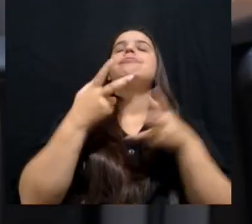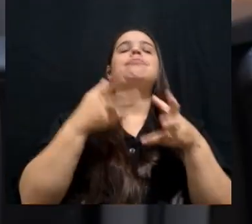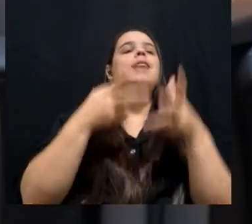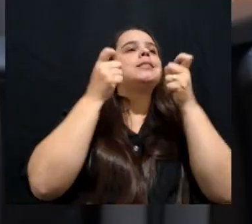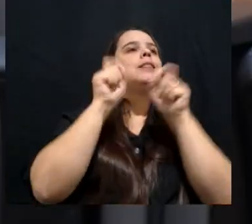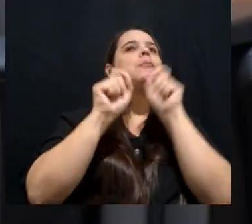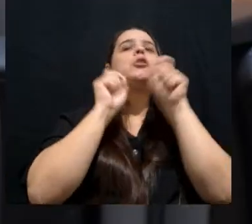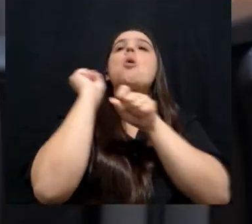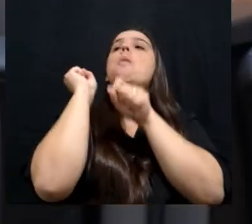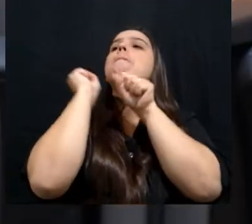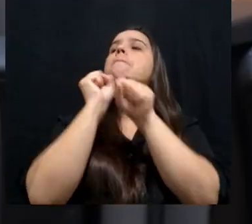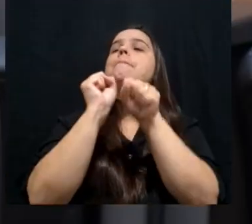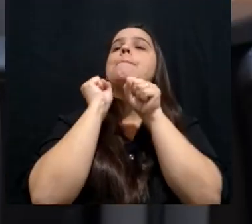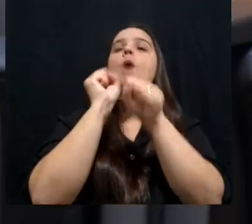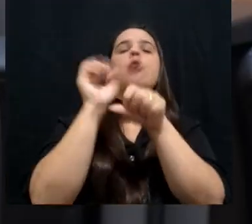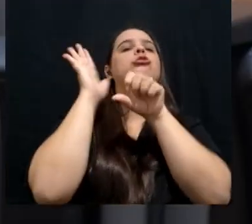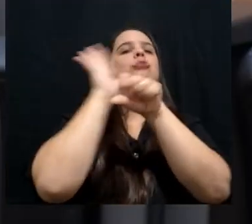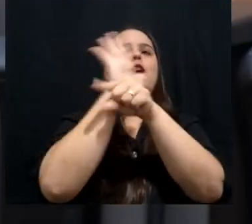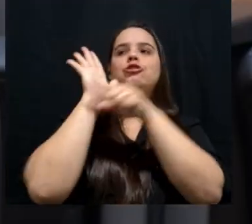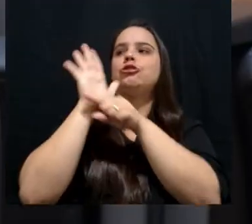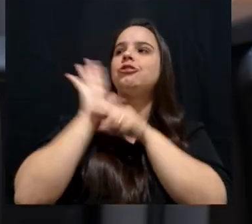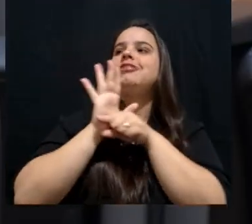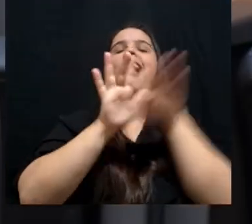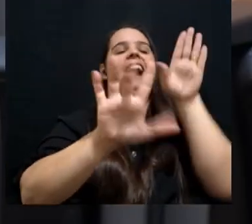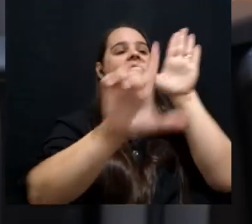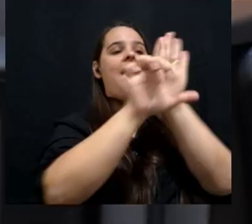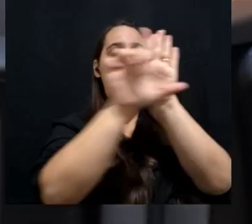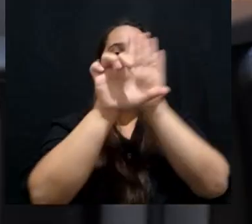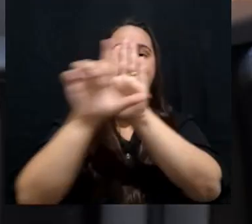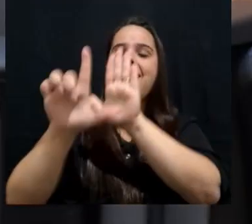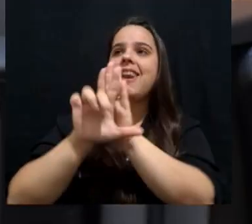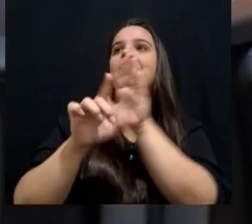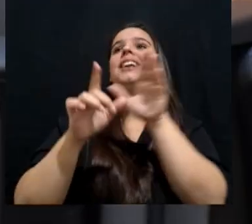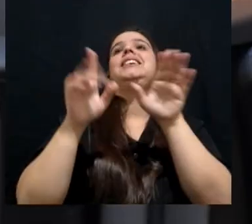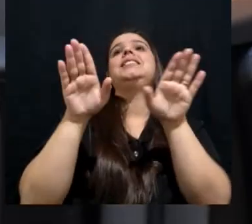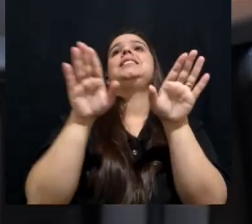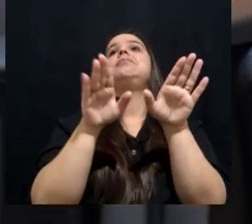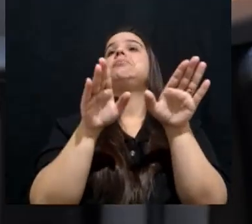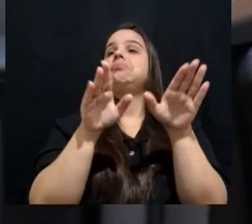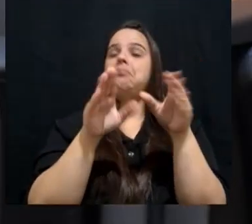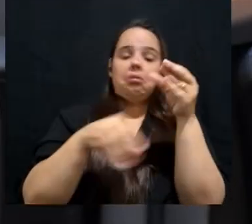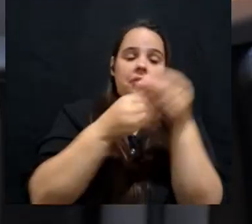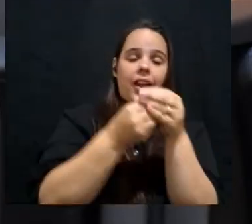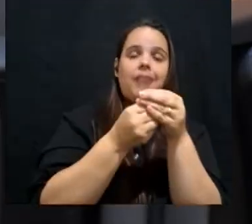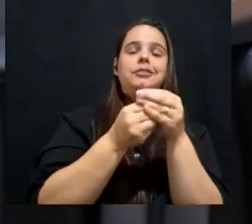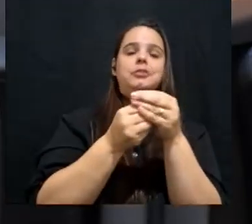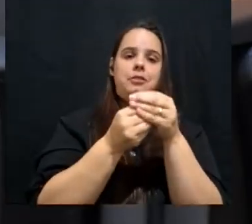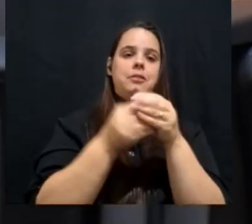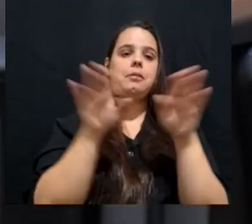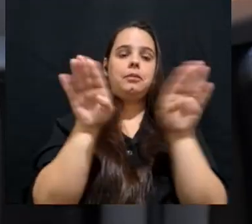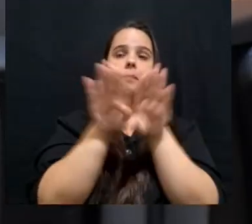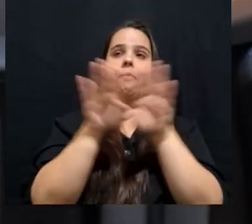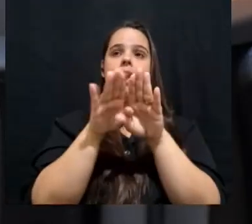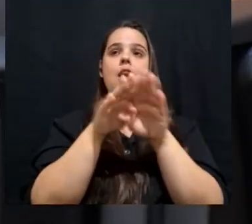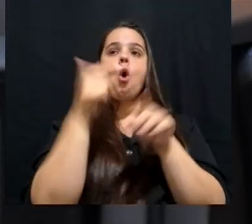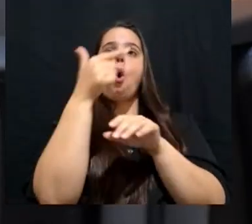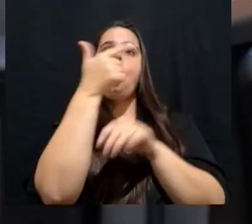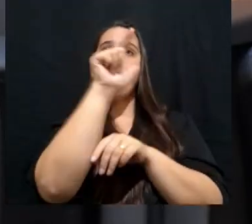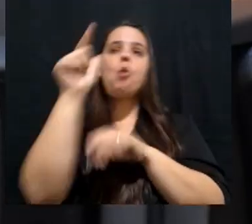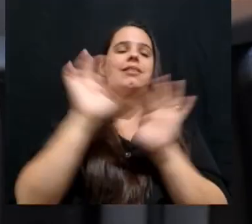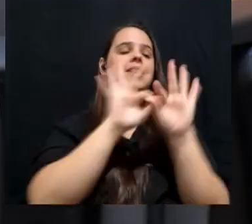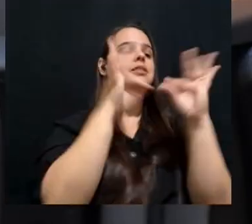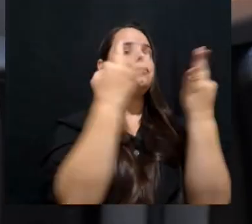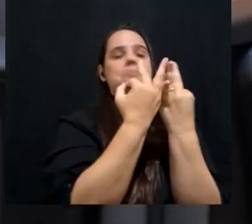isso, propondo leis, né, para que outras famílias também, que assim como eu e a Renata passamos essa situação